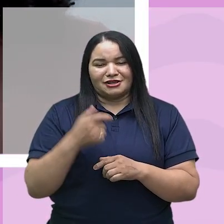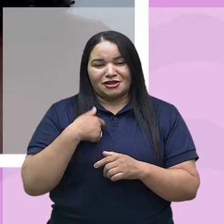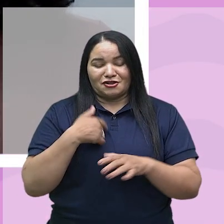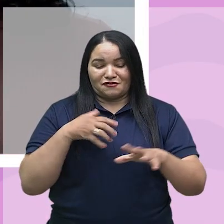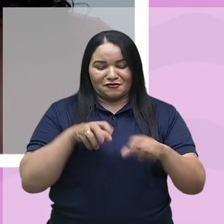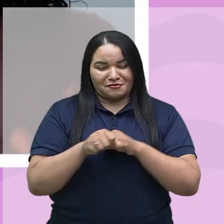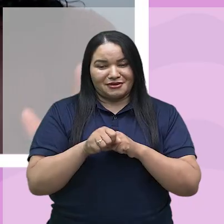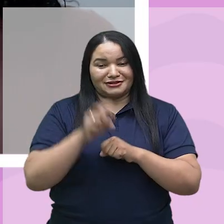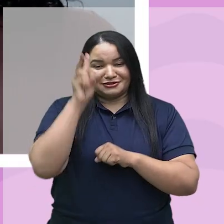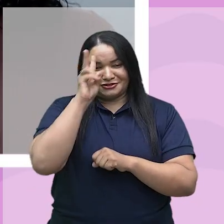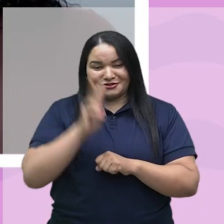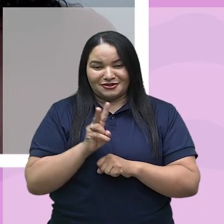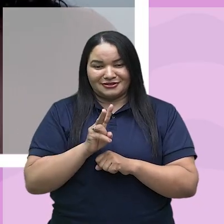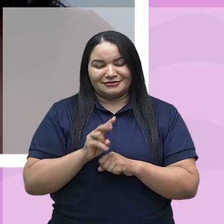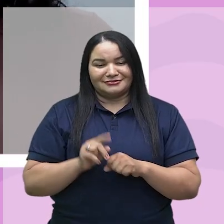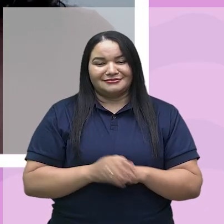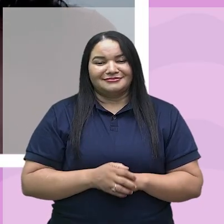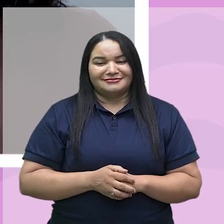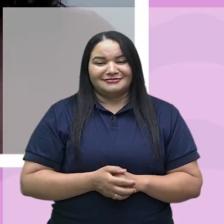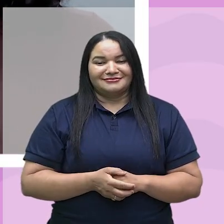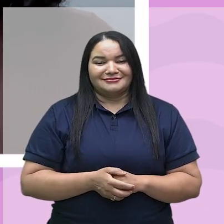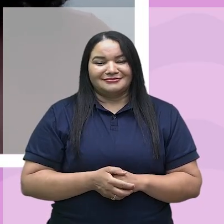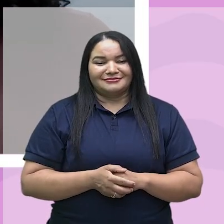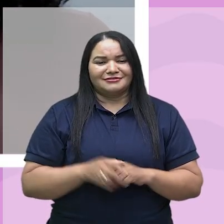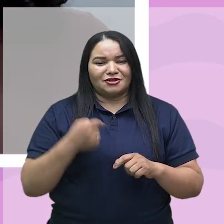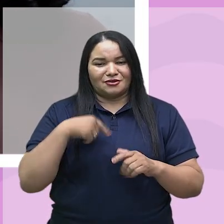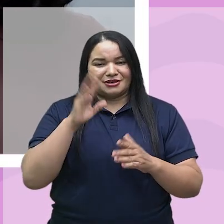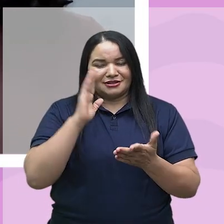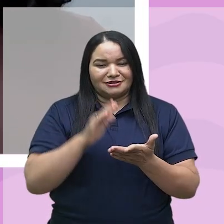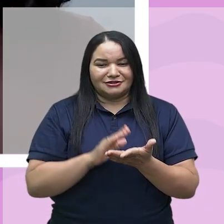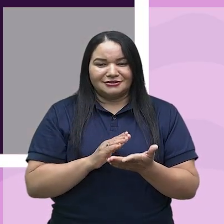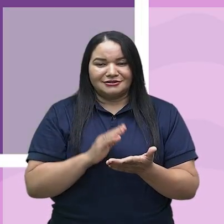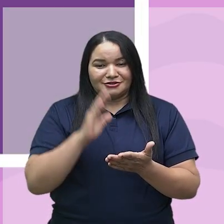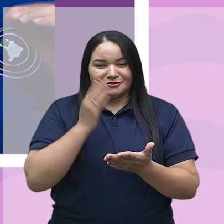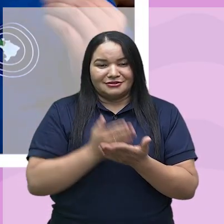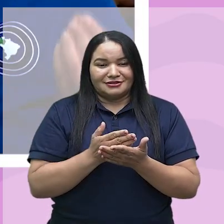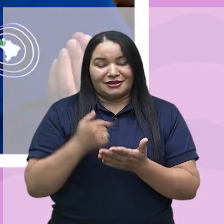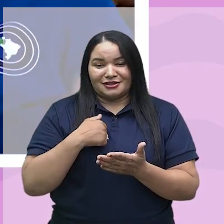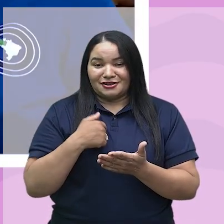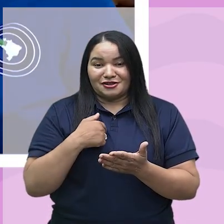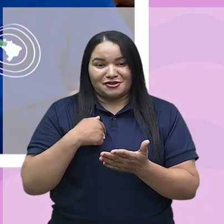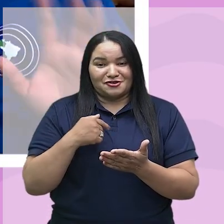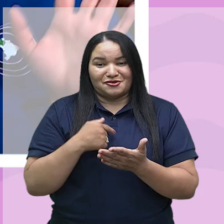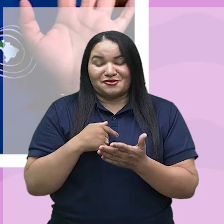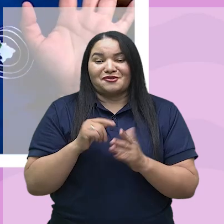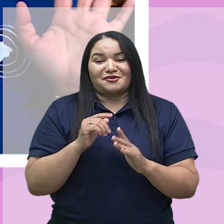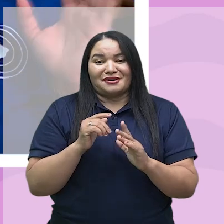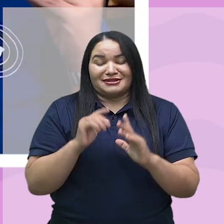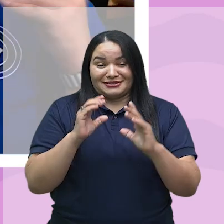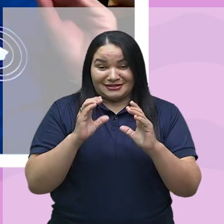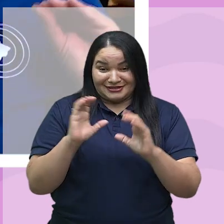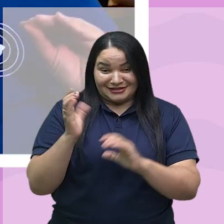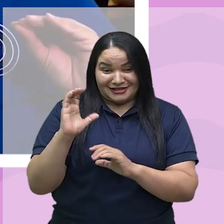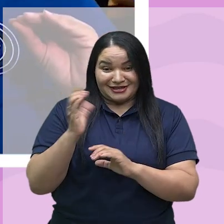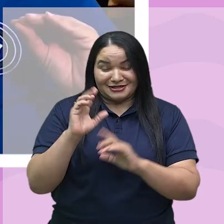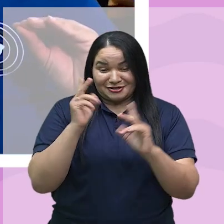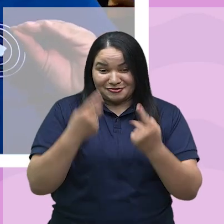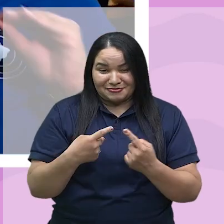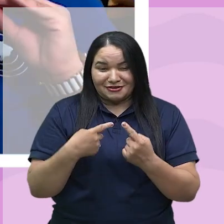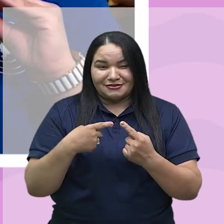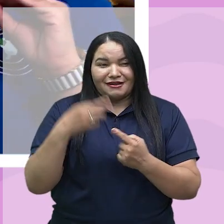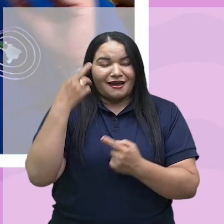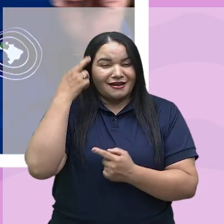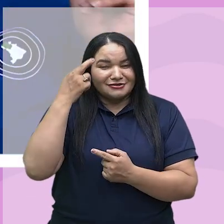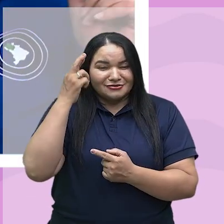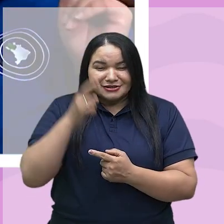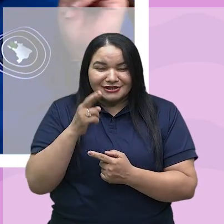mesmo valor. Lembrando que eu sou formada em História, tá, gente? Mas acredito que o mesmo valor. Eu acredito, e aí, vamos lá, né? Sou de humanas,